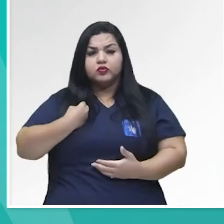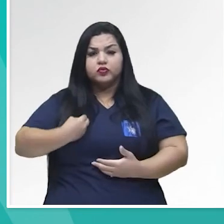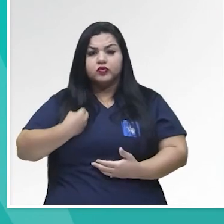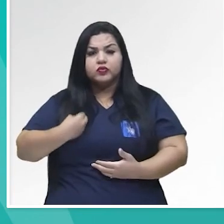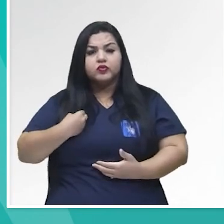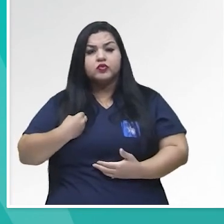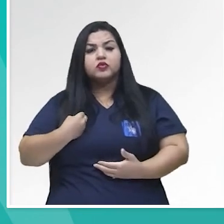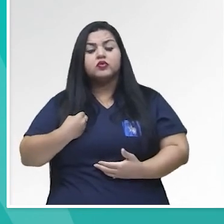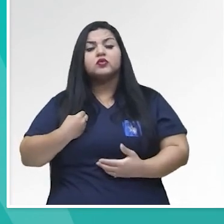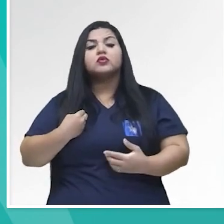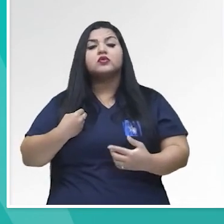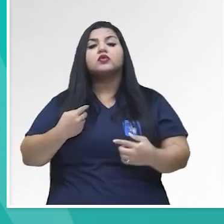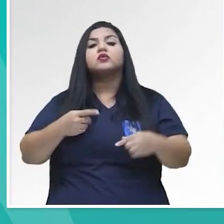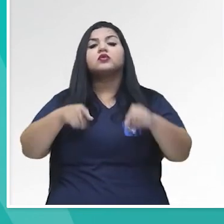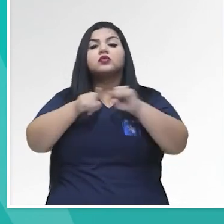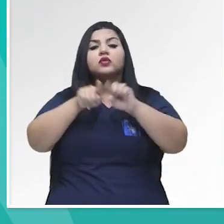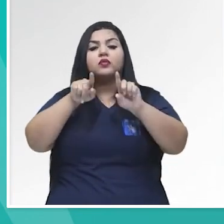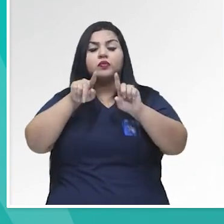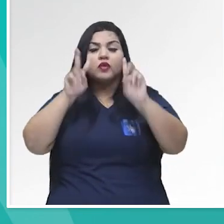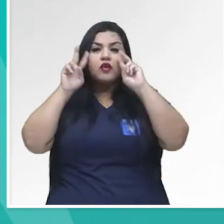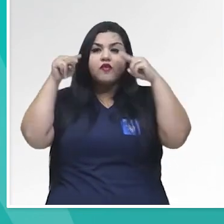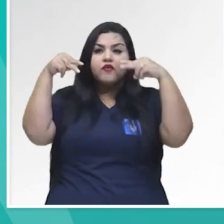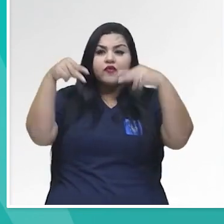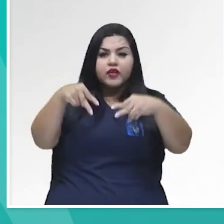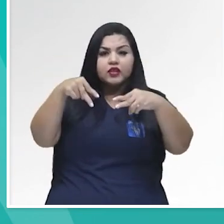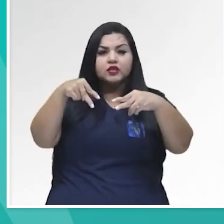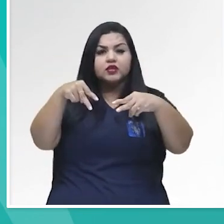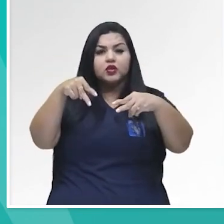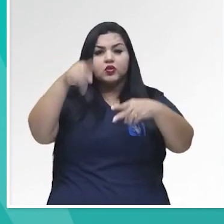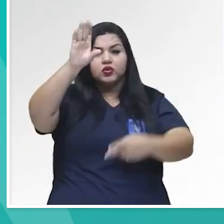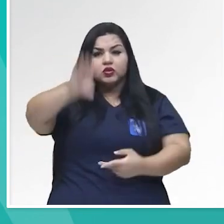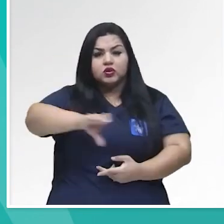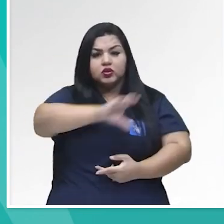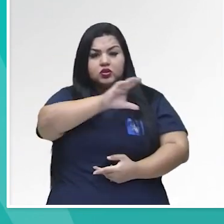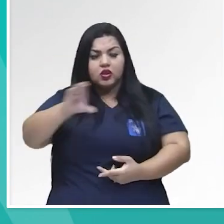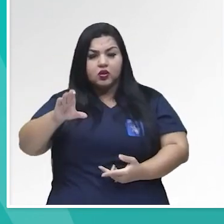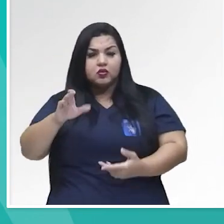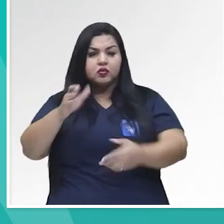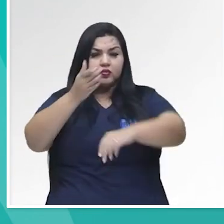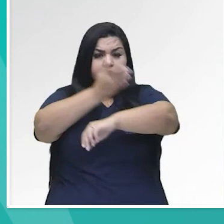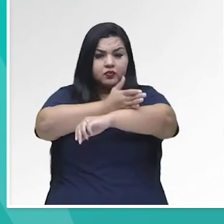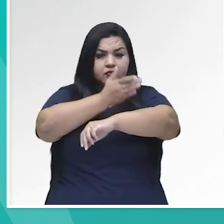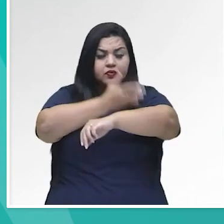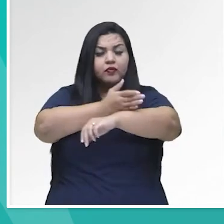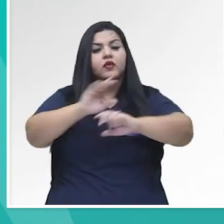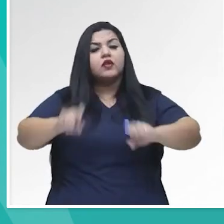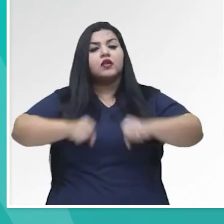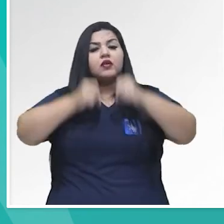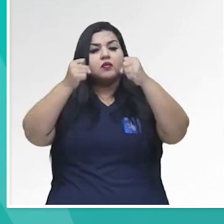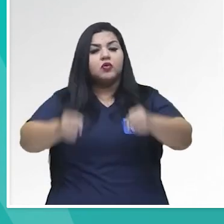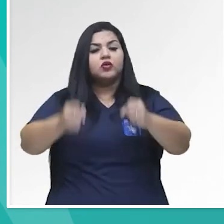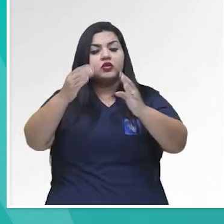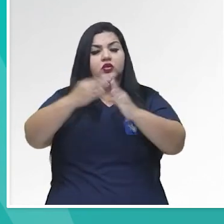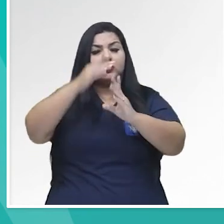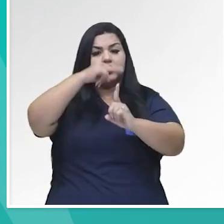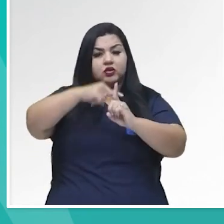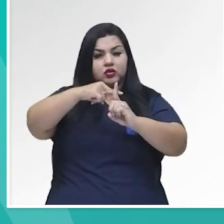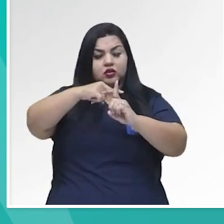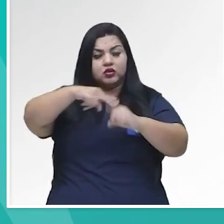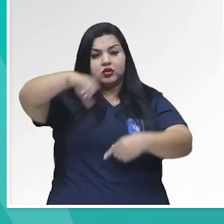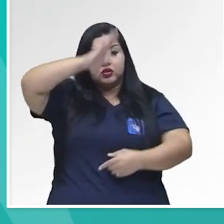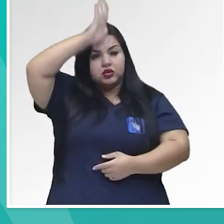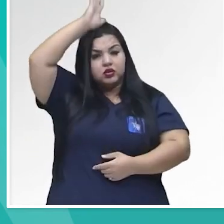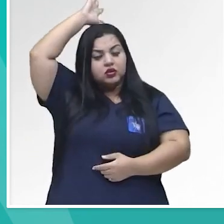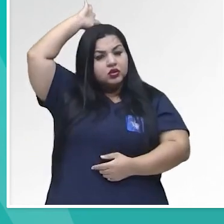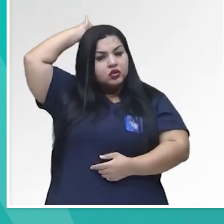vai sedimentar uma visão de cristandade no período medieval. O poder da Igreja Católica Romana vai ser